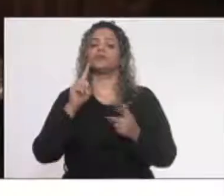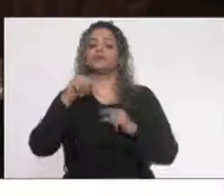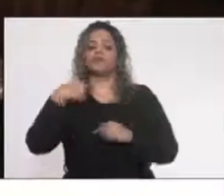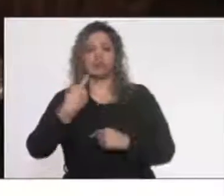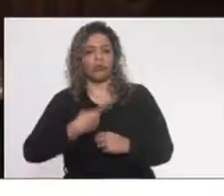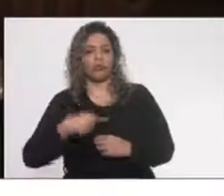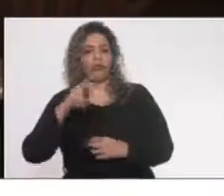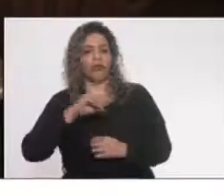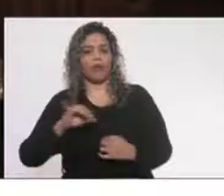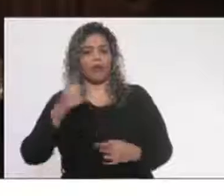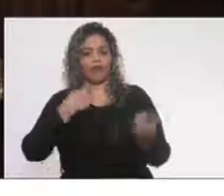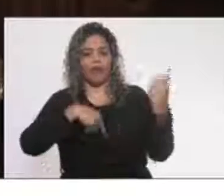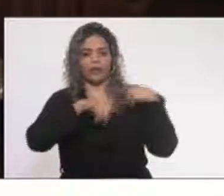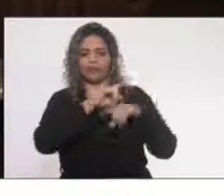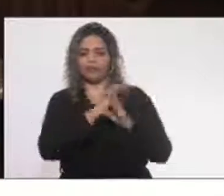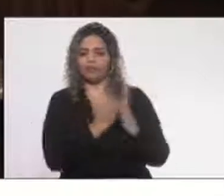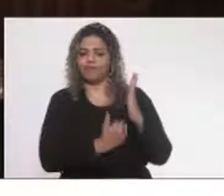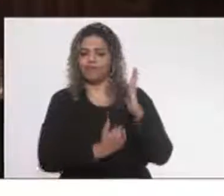vamos bater